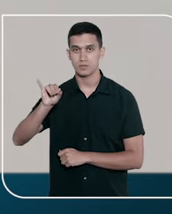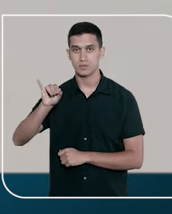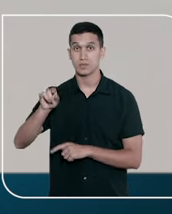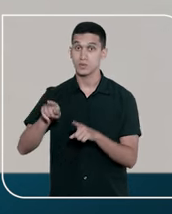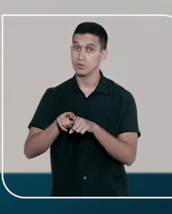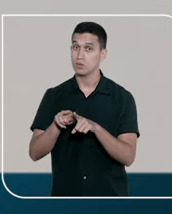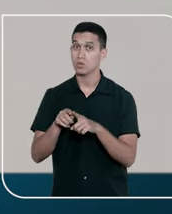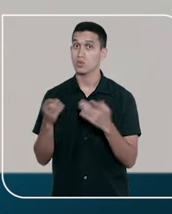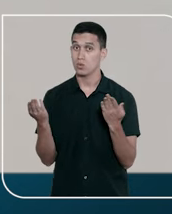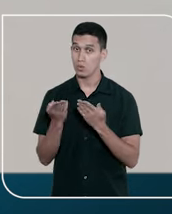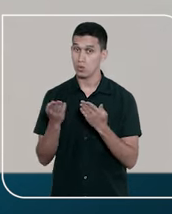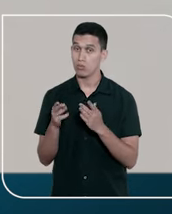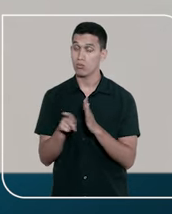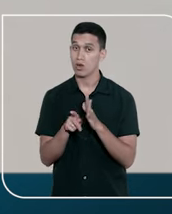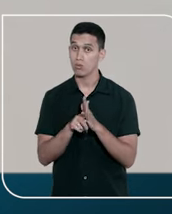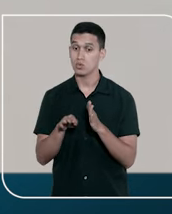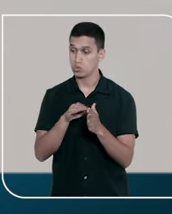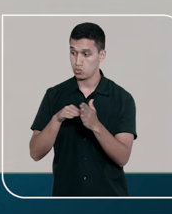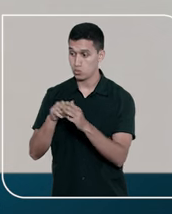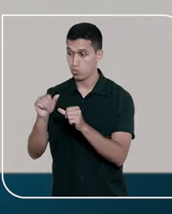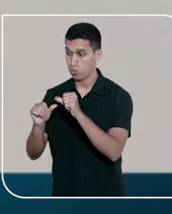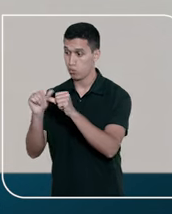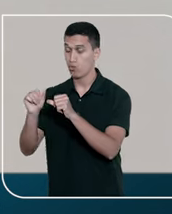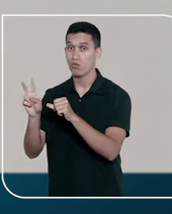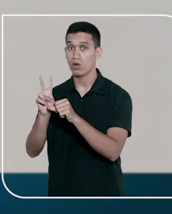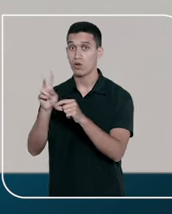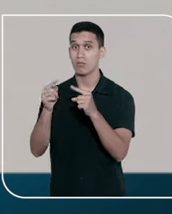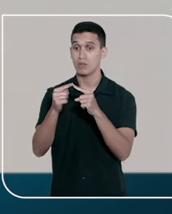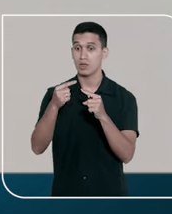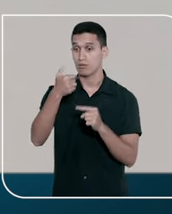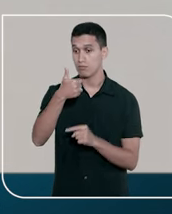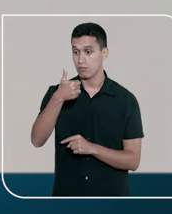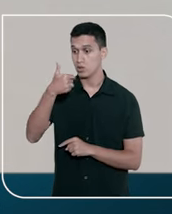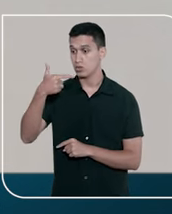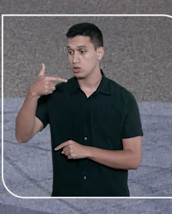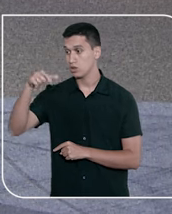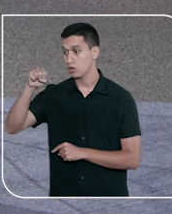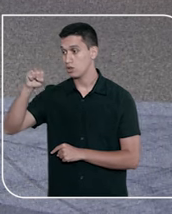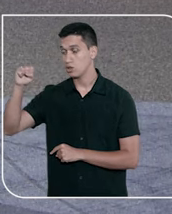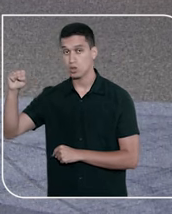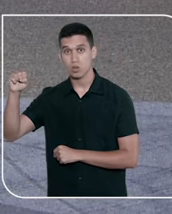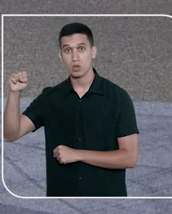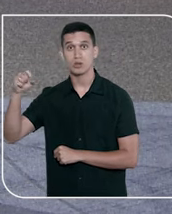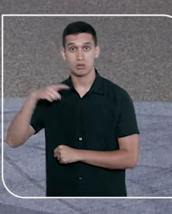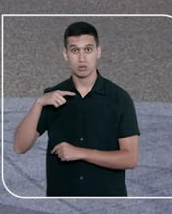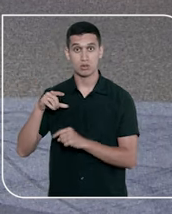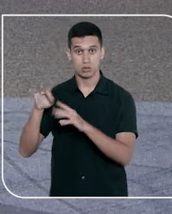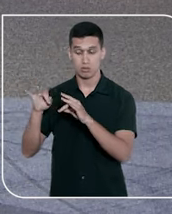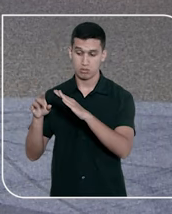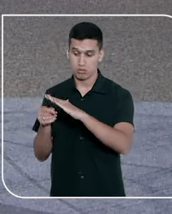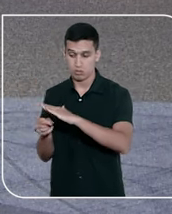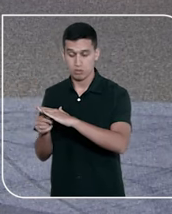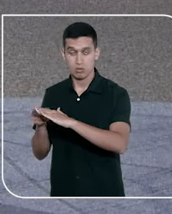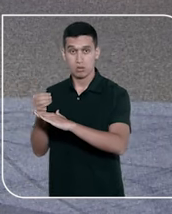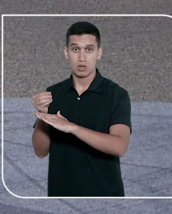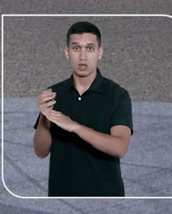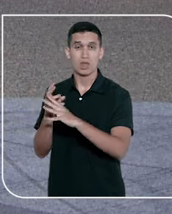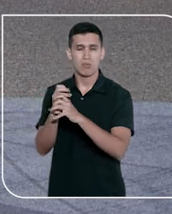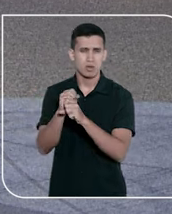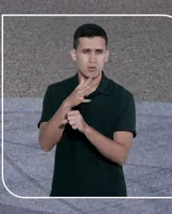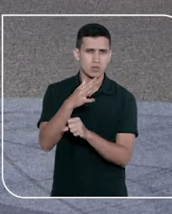Hoje, pelas atualizações, esse valor equivale a 1.288 depósitos especiais de saque, o que equivale a